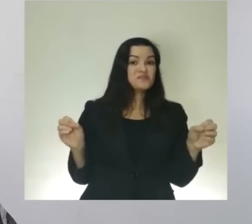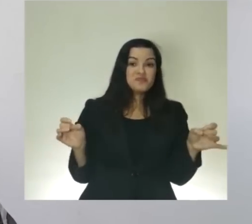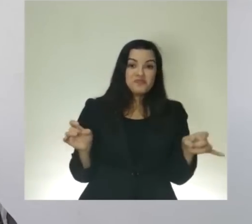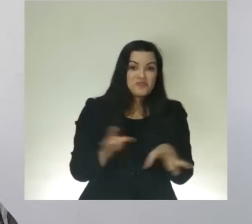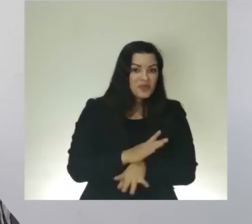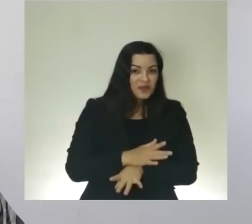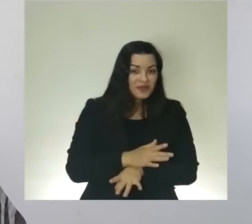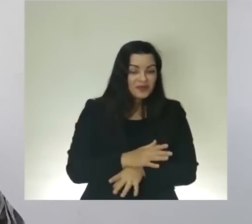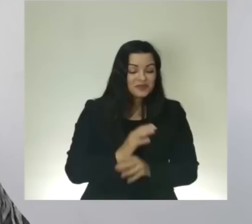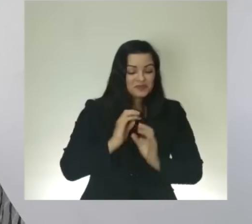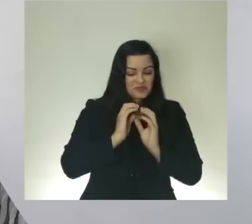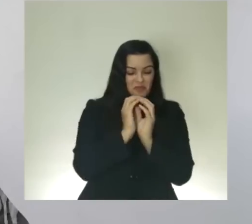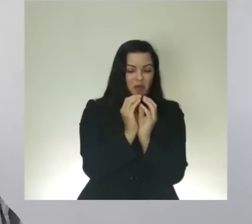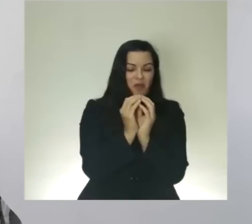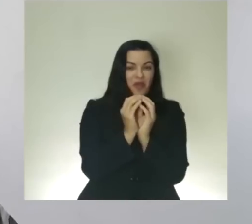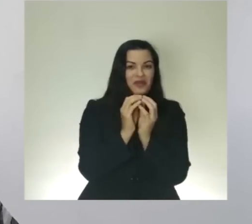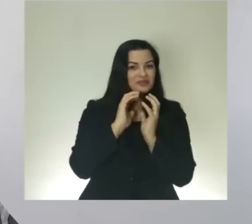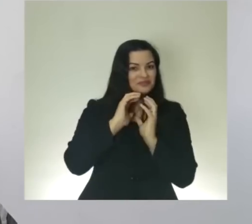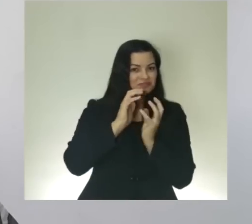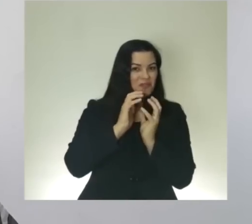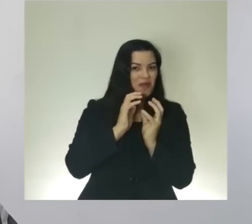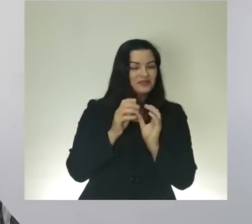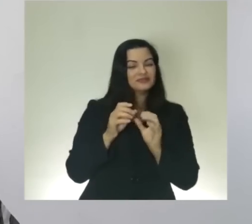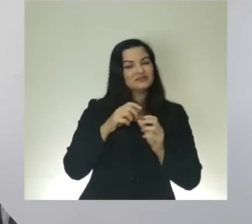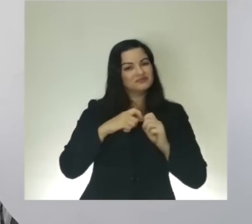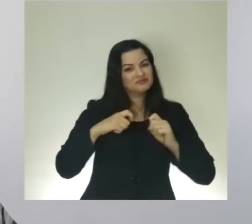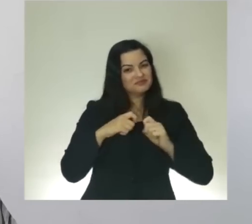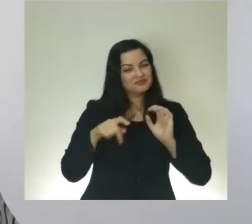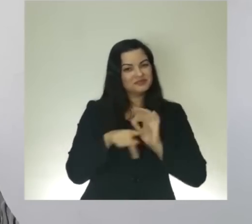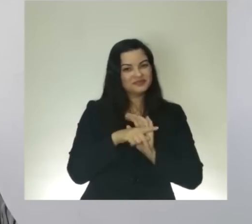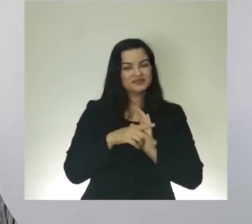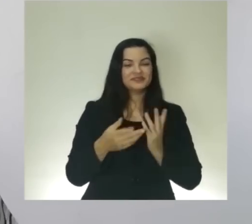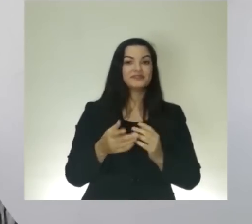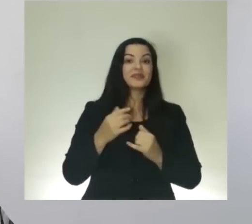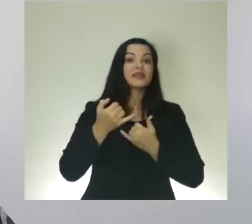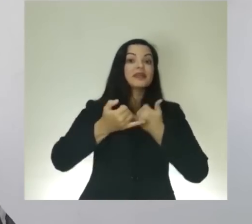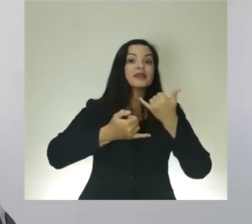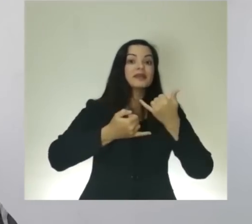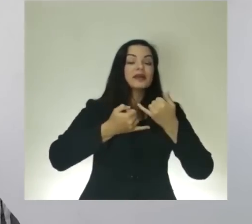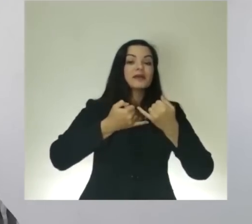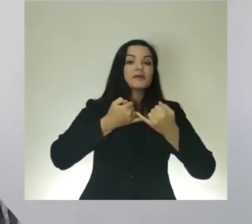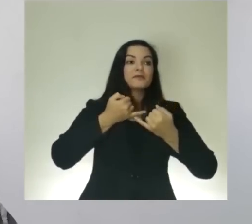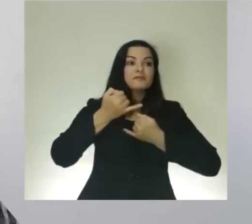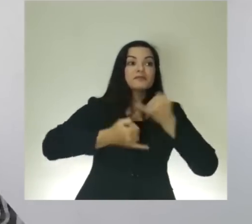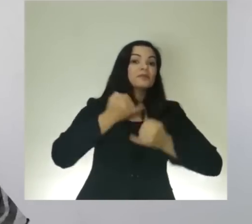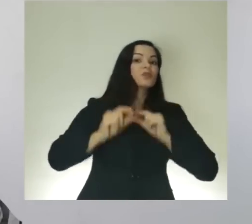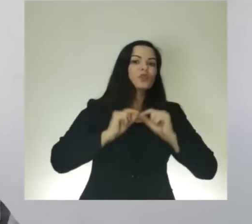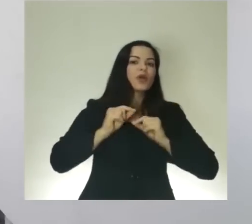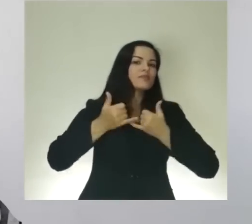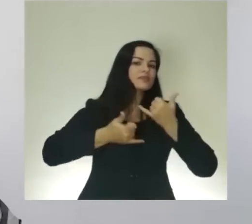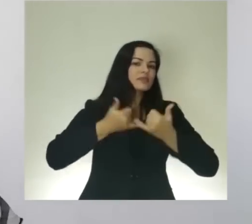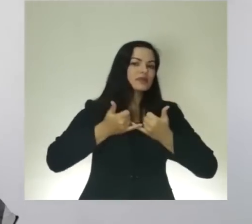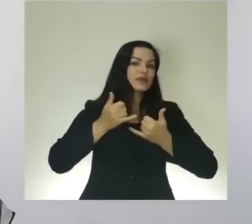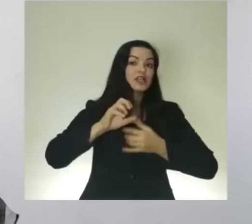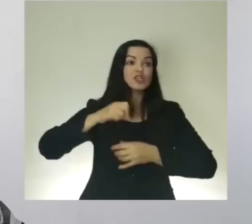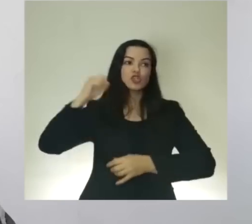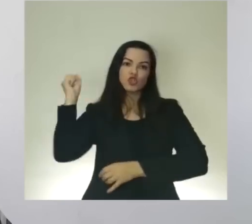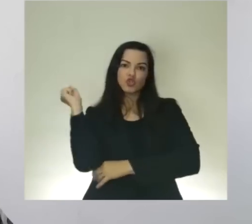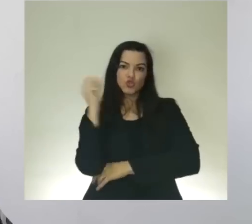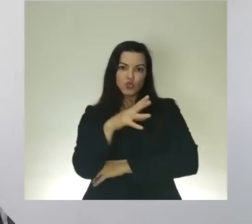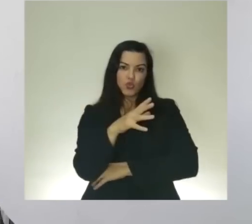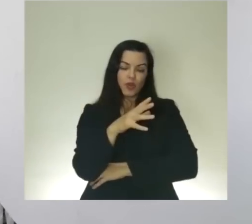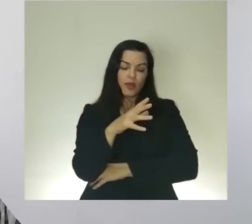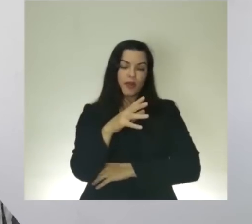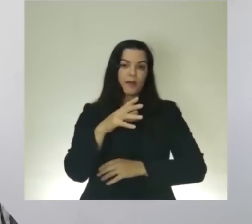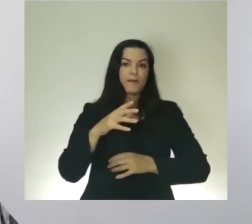meia. E aí, a brincadeira é arremesso de bolinhas. Só que não é bolinha de papel, porque nós